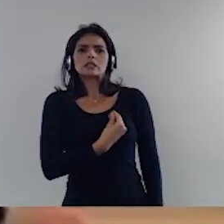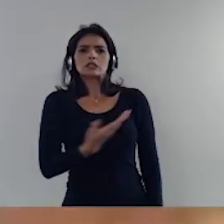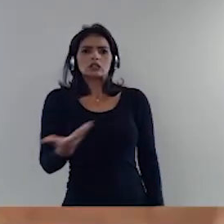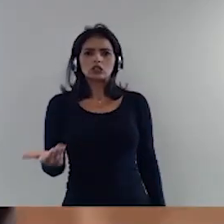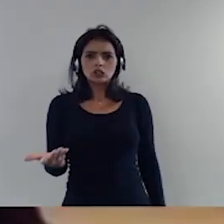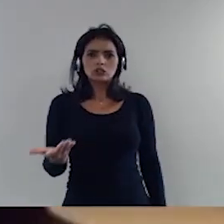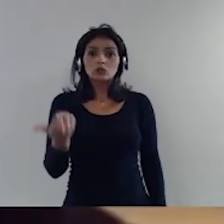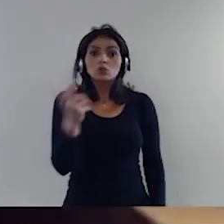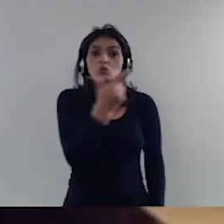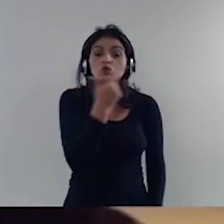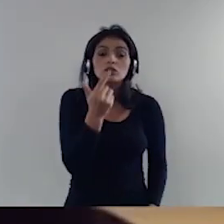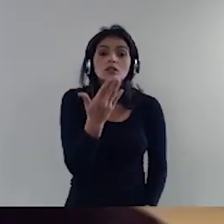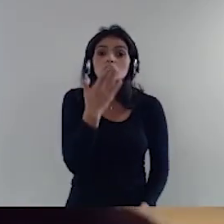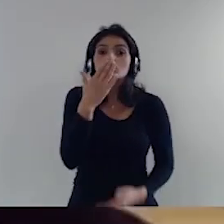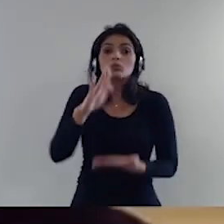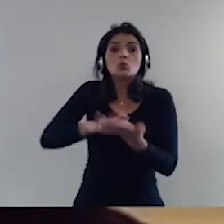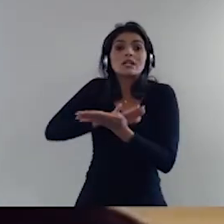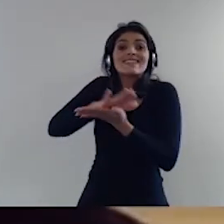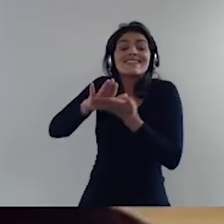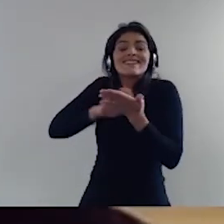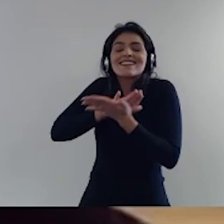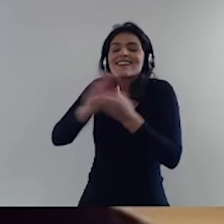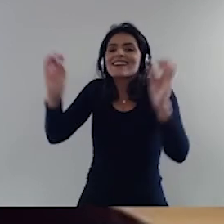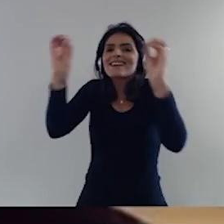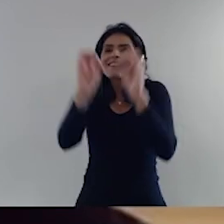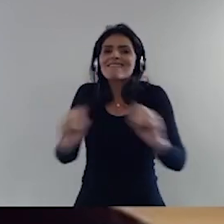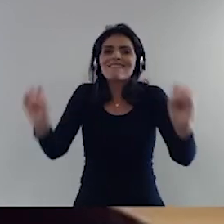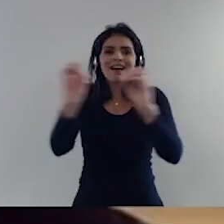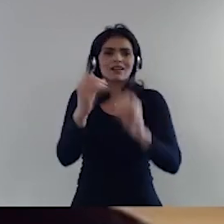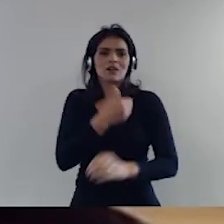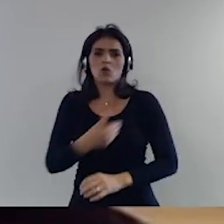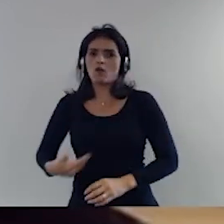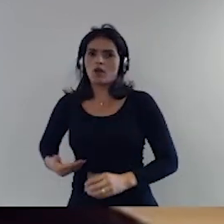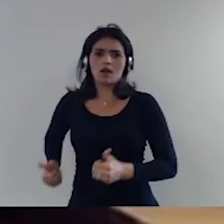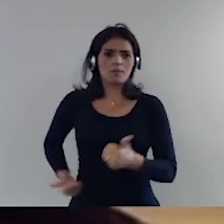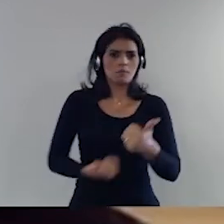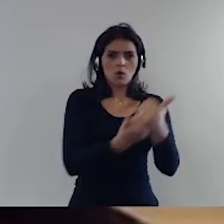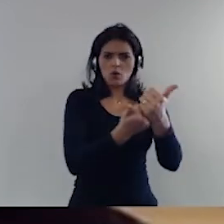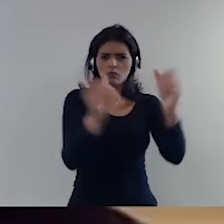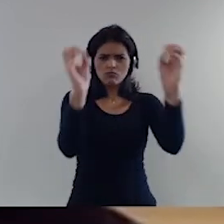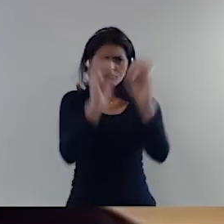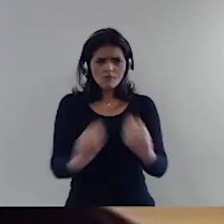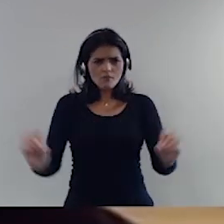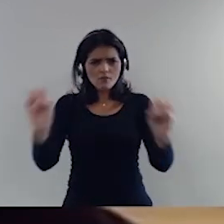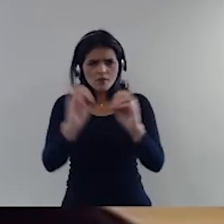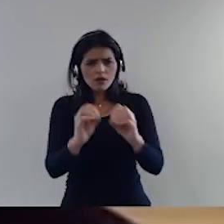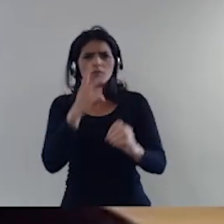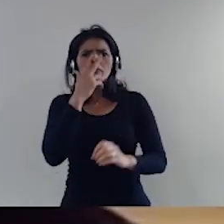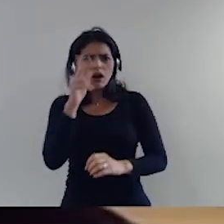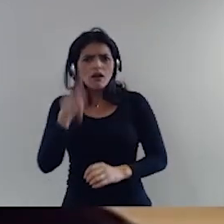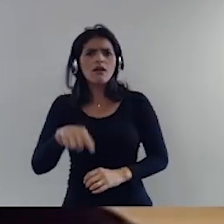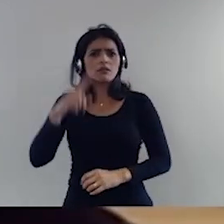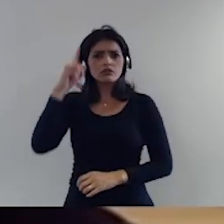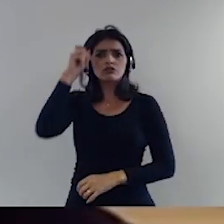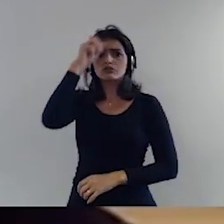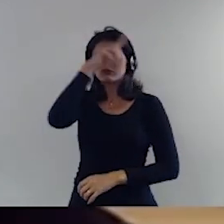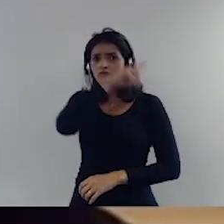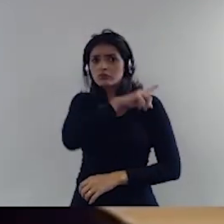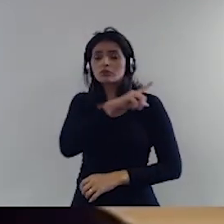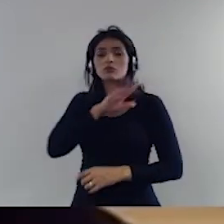constavam de nenhum tipo de assentamento governamental, de modo que foi até mesmo